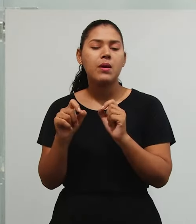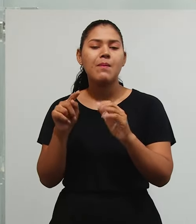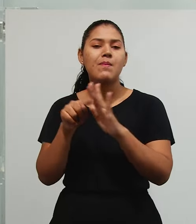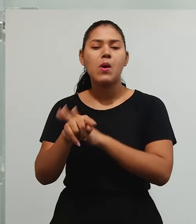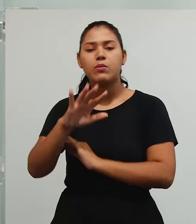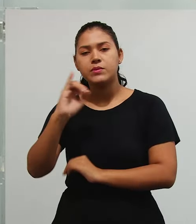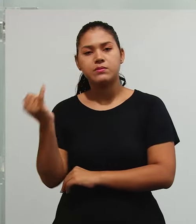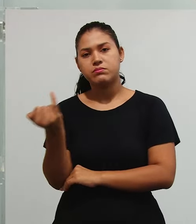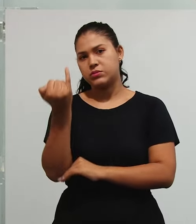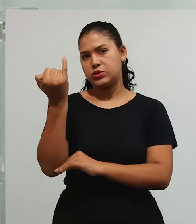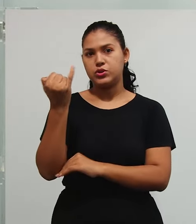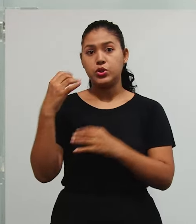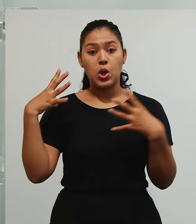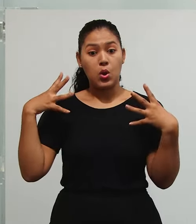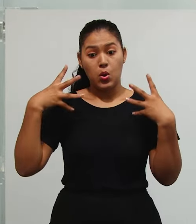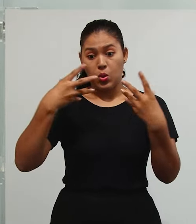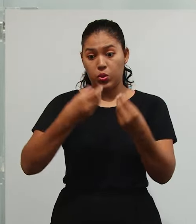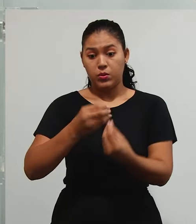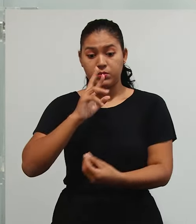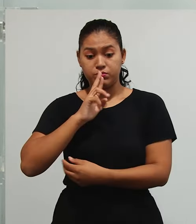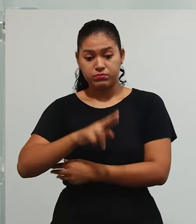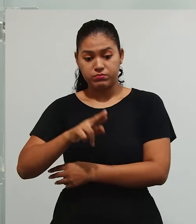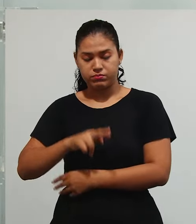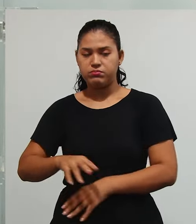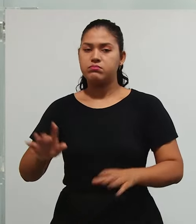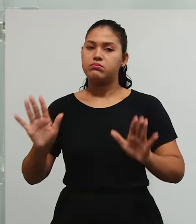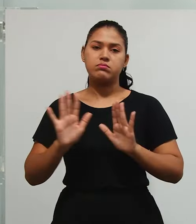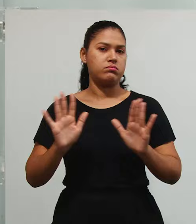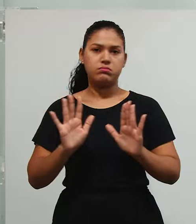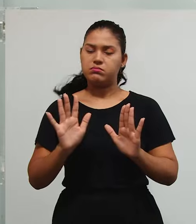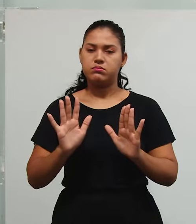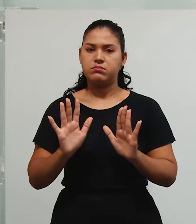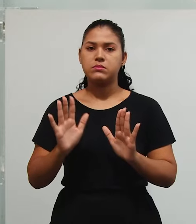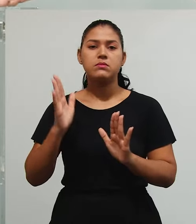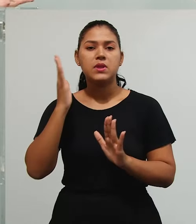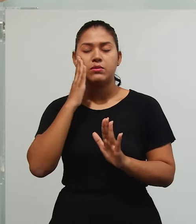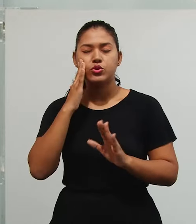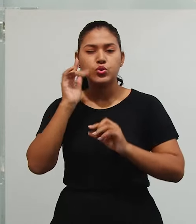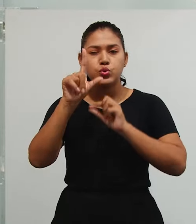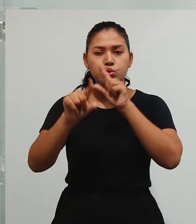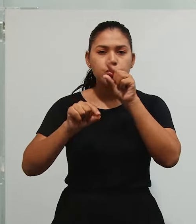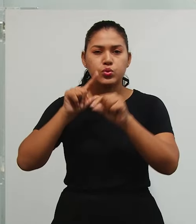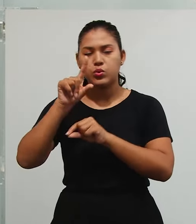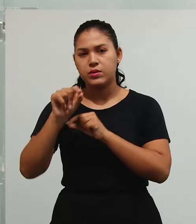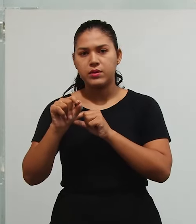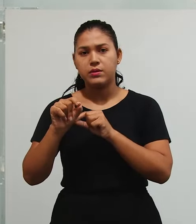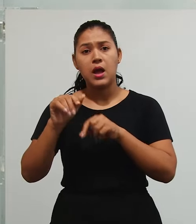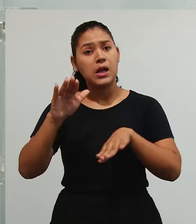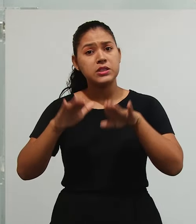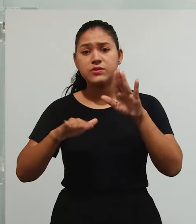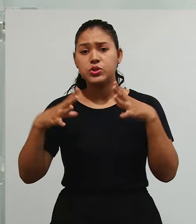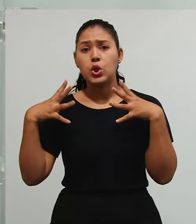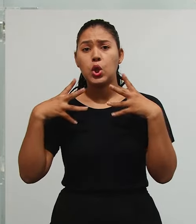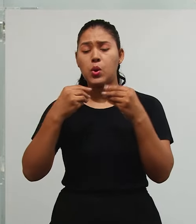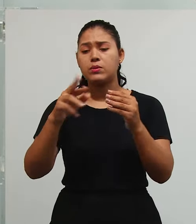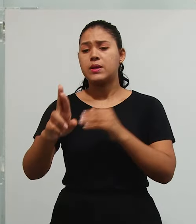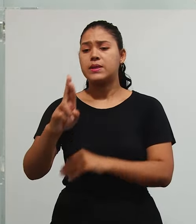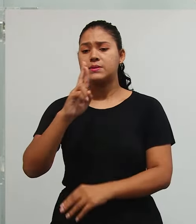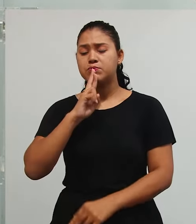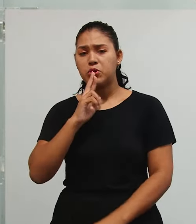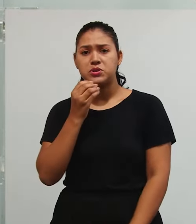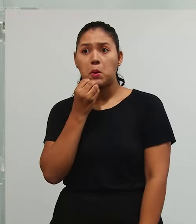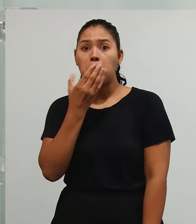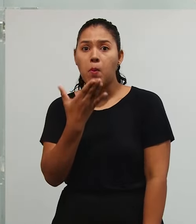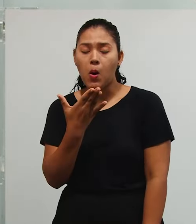todas as respostas que o professor concedeu a você, porque às vezes nem todas as respostas foram interessantes. Então você